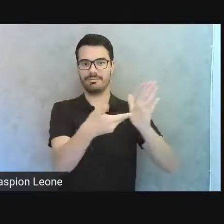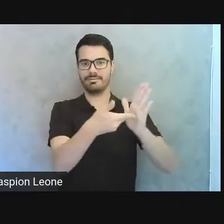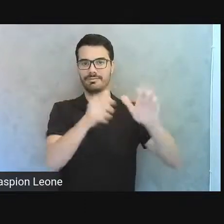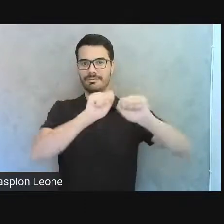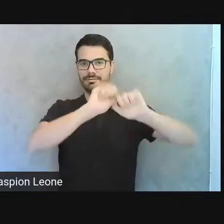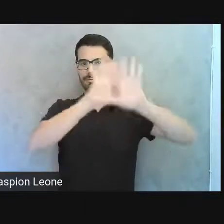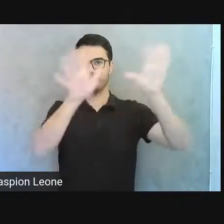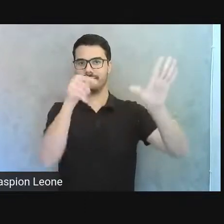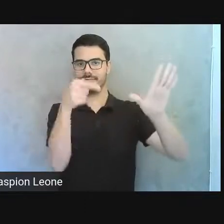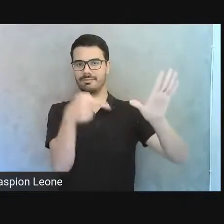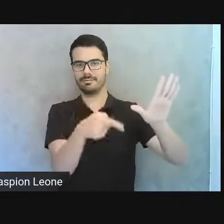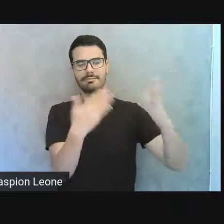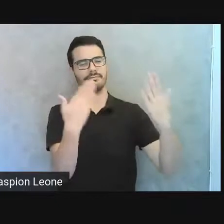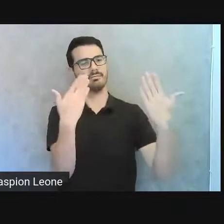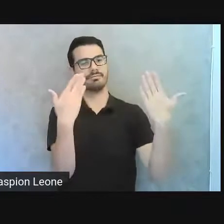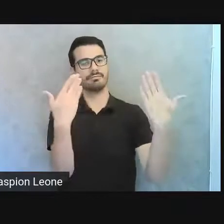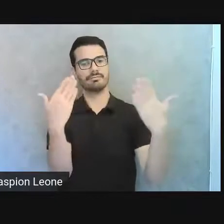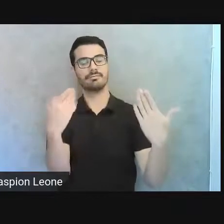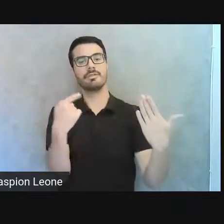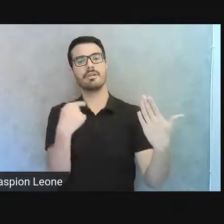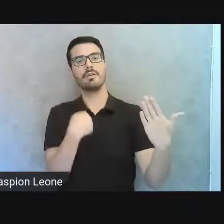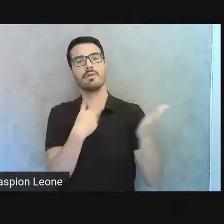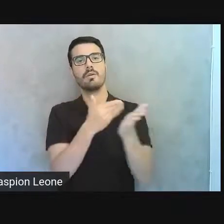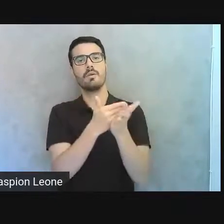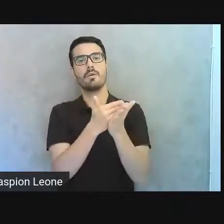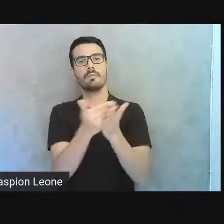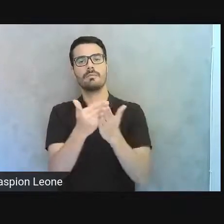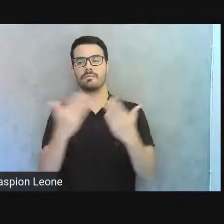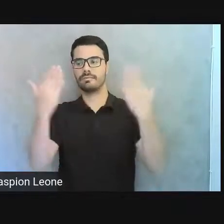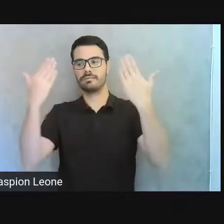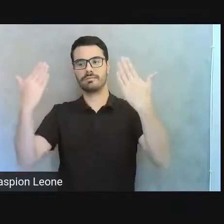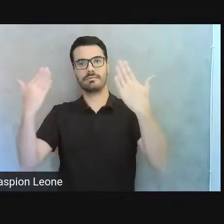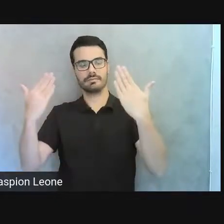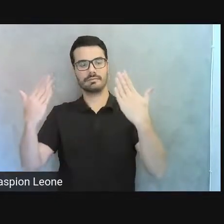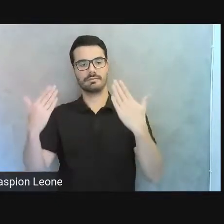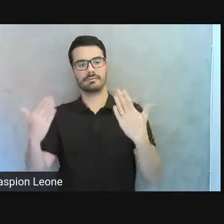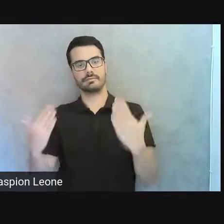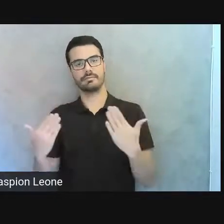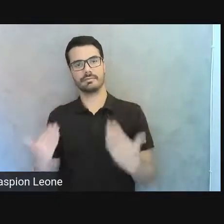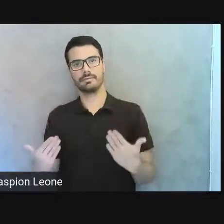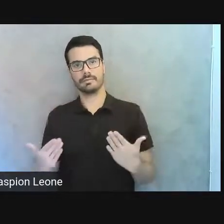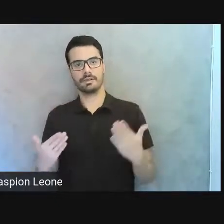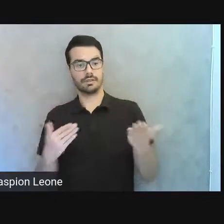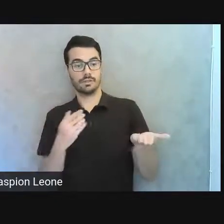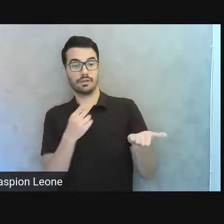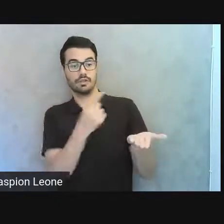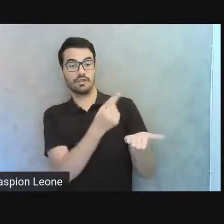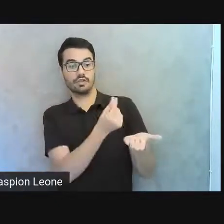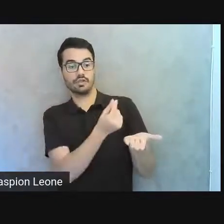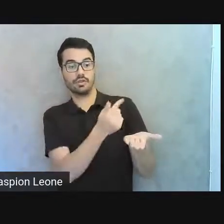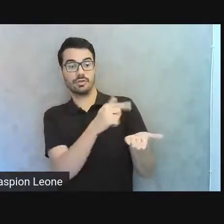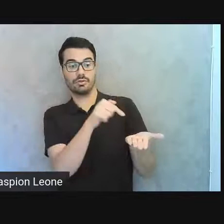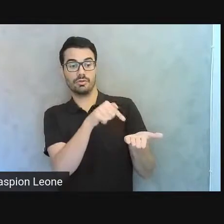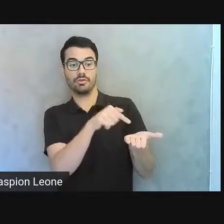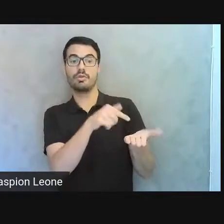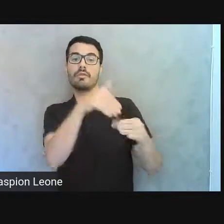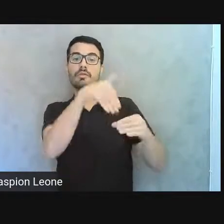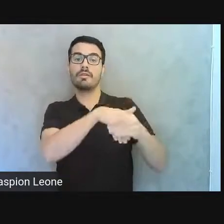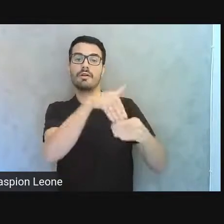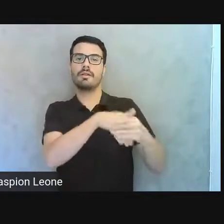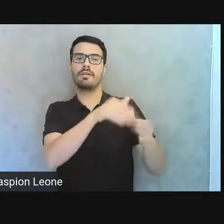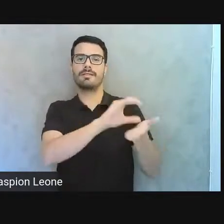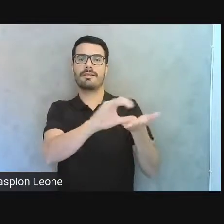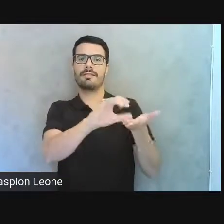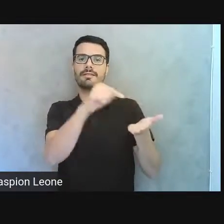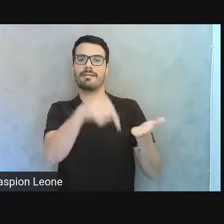fazer um cruzamento de dados entre doações de campanha e comportamento